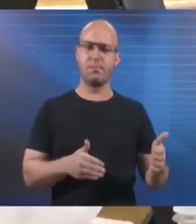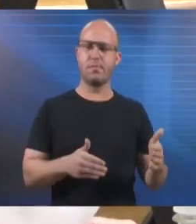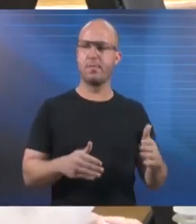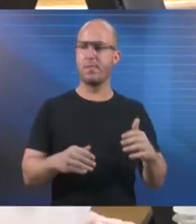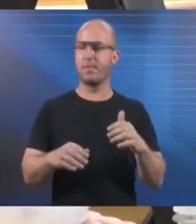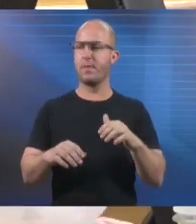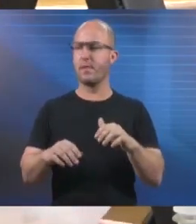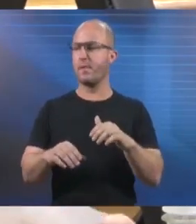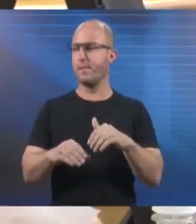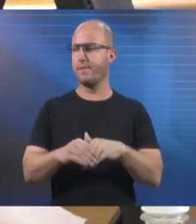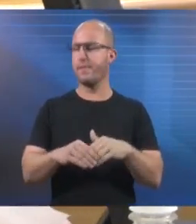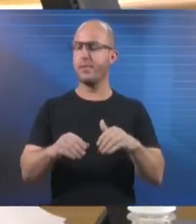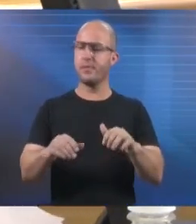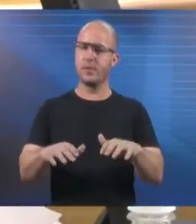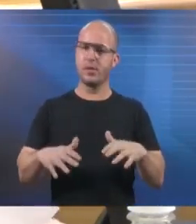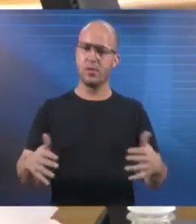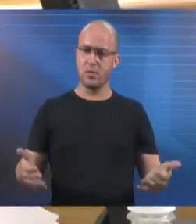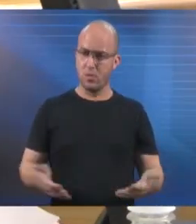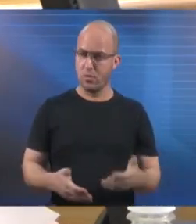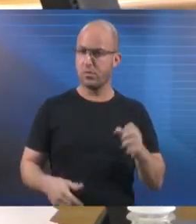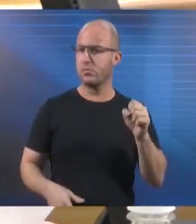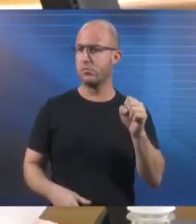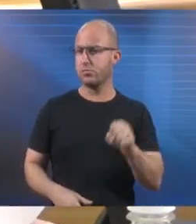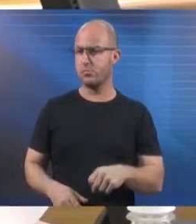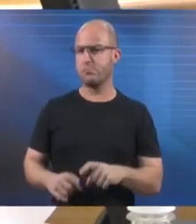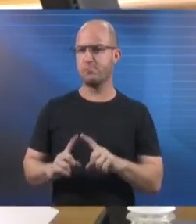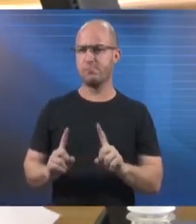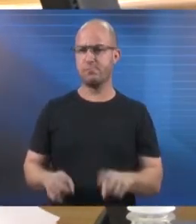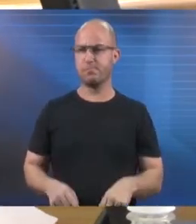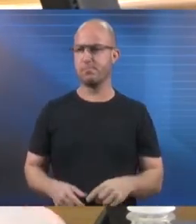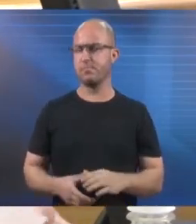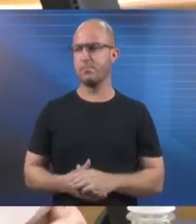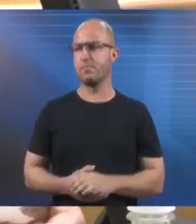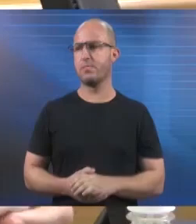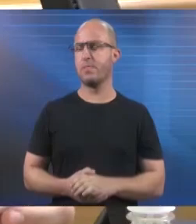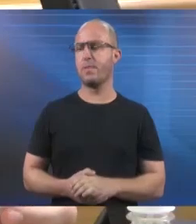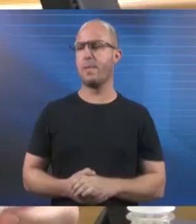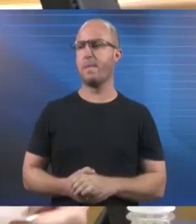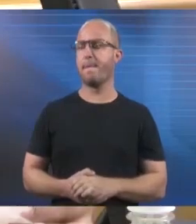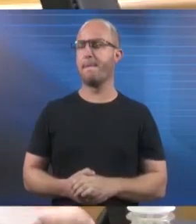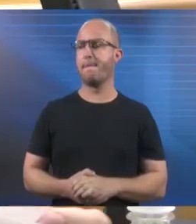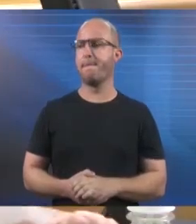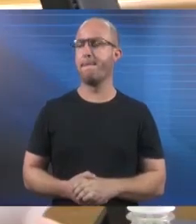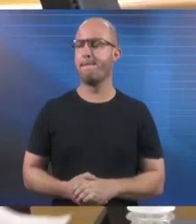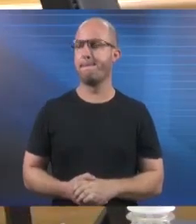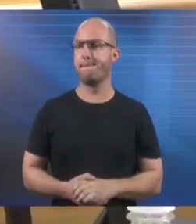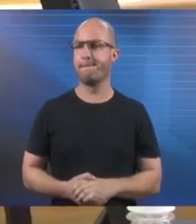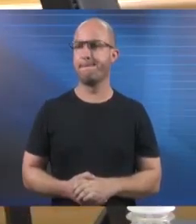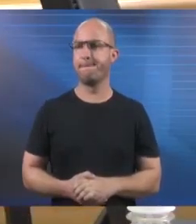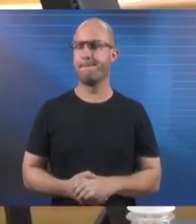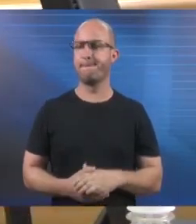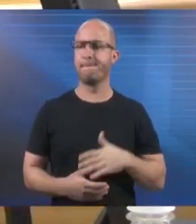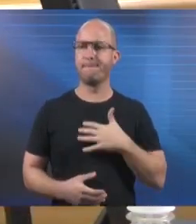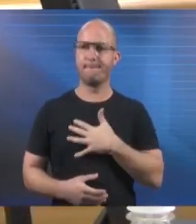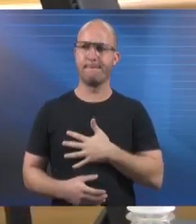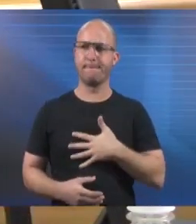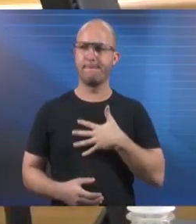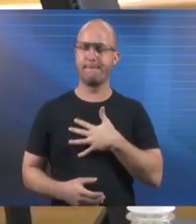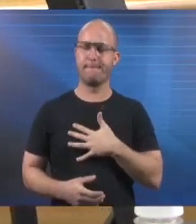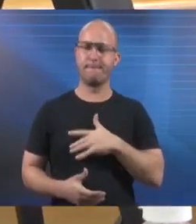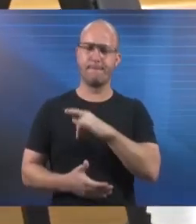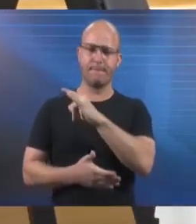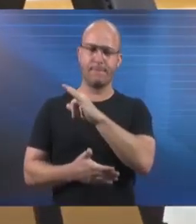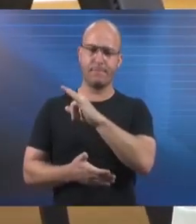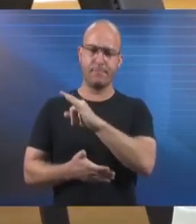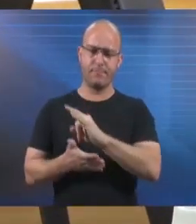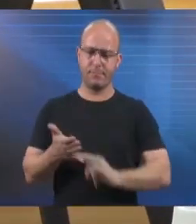que vai ser votado hoje sim a o projeto de vocês quero aqui venha aqui trazer um